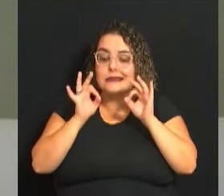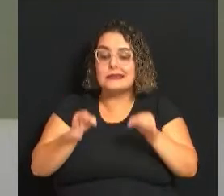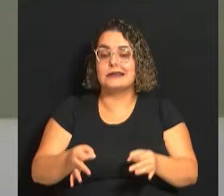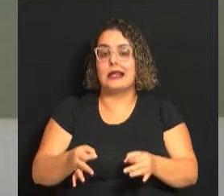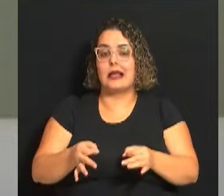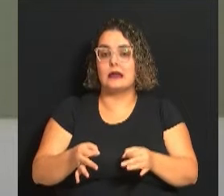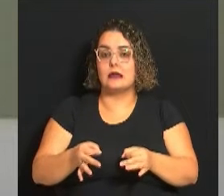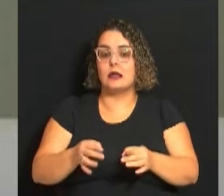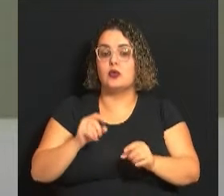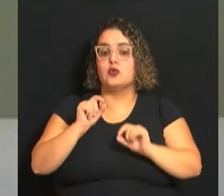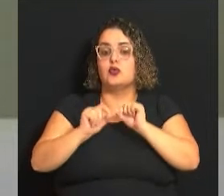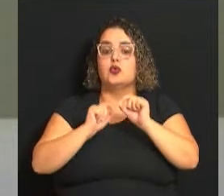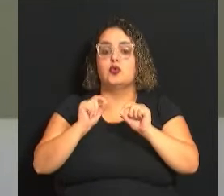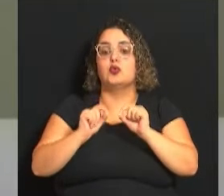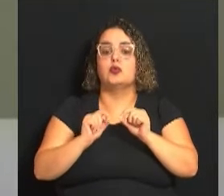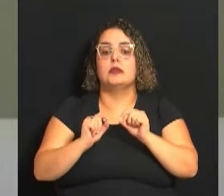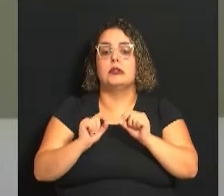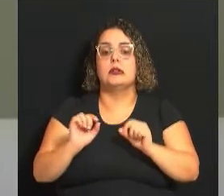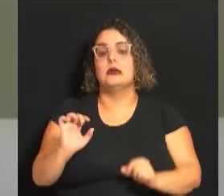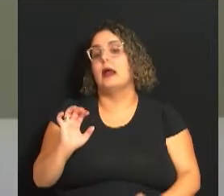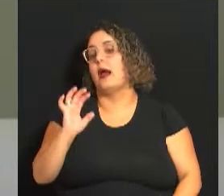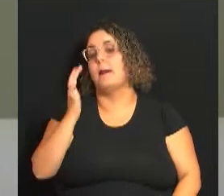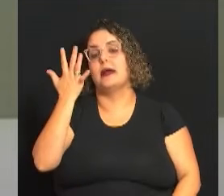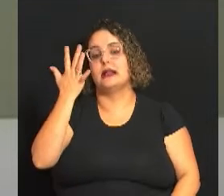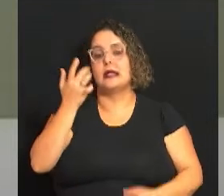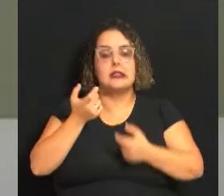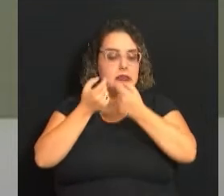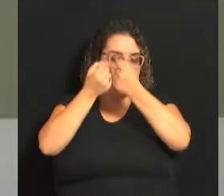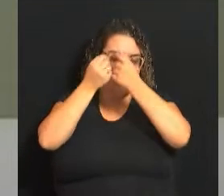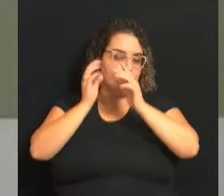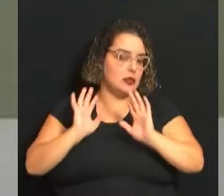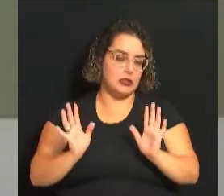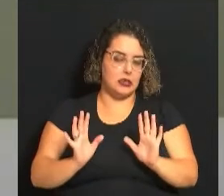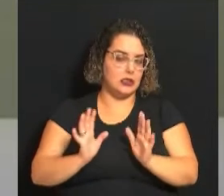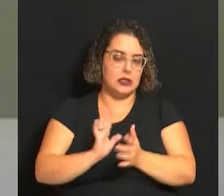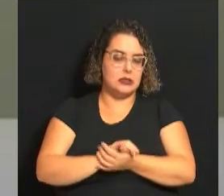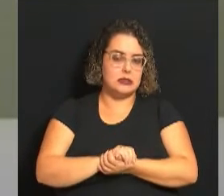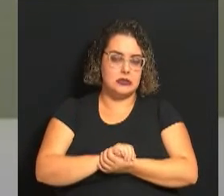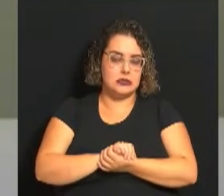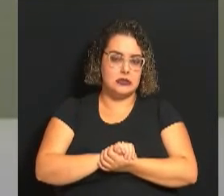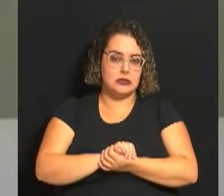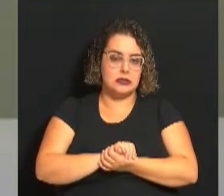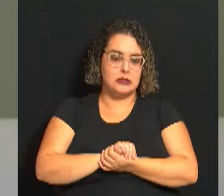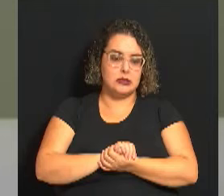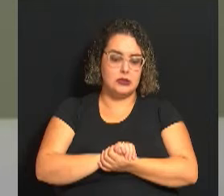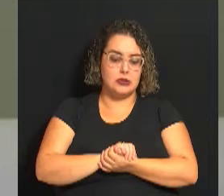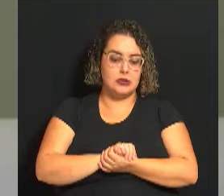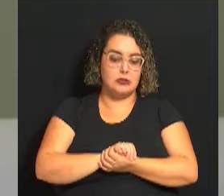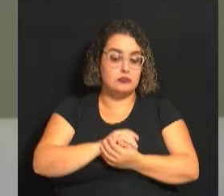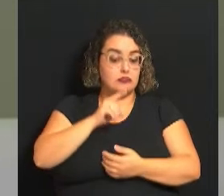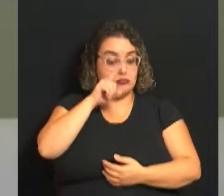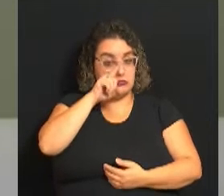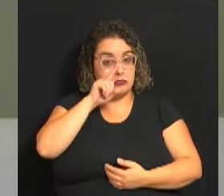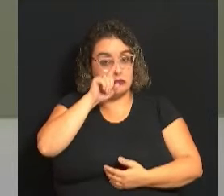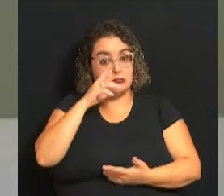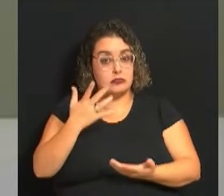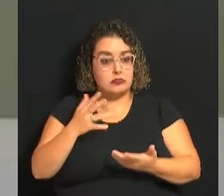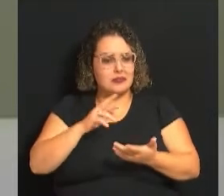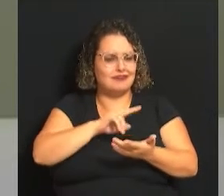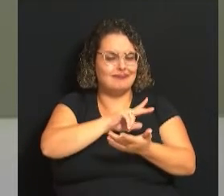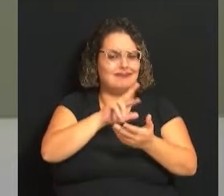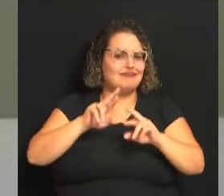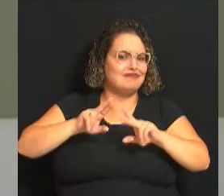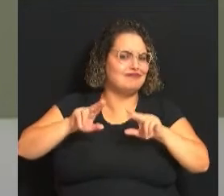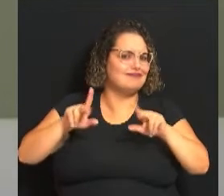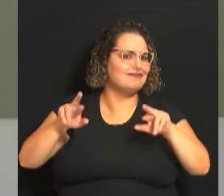realmente desencadeia a doença. Os fatores de risco ainda são bastante controversos e a gente não